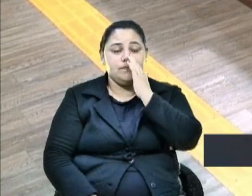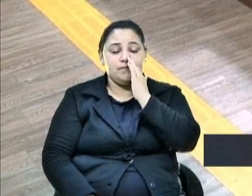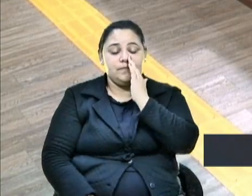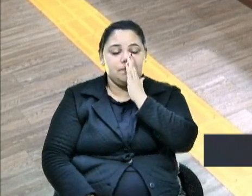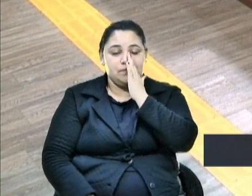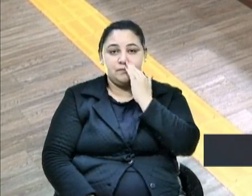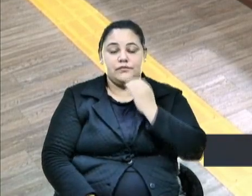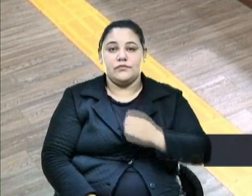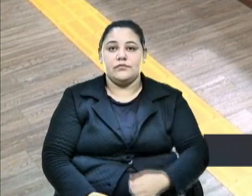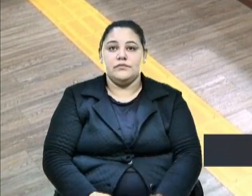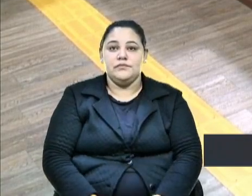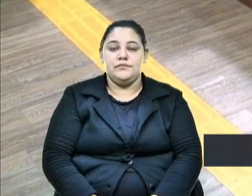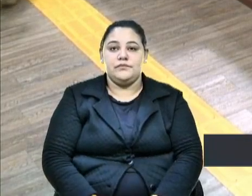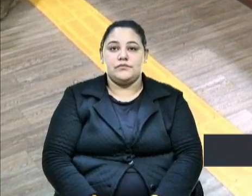está... Né, a empresa voltou, e a gente espera realmente que ele funcione, porque vai ser muito necessário para os nossos bairros. Mas